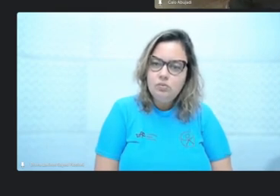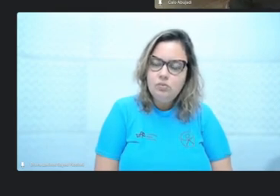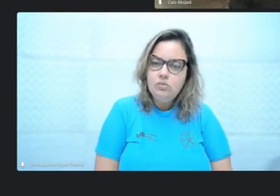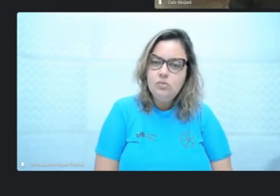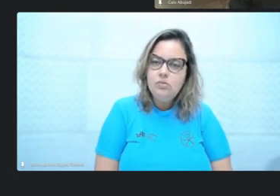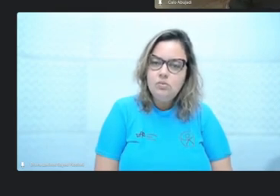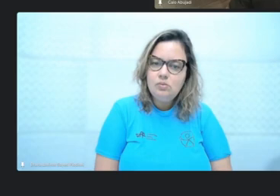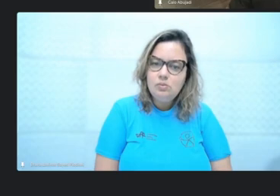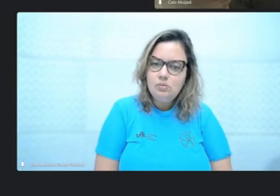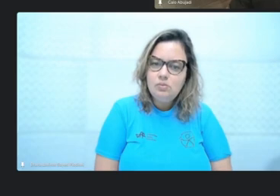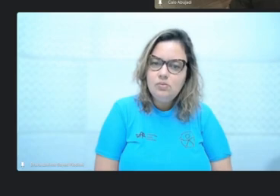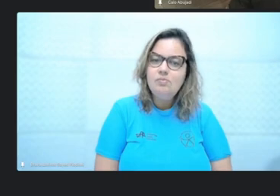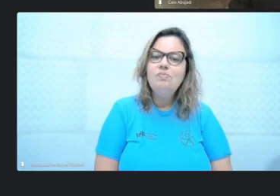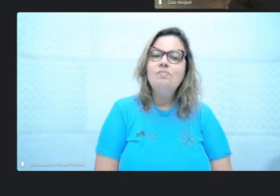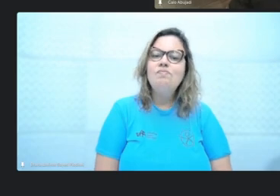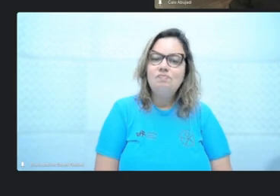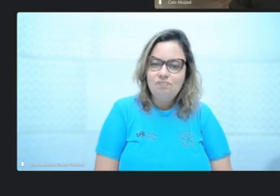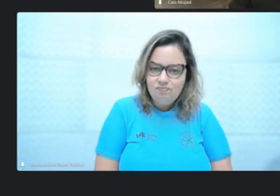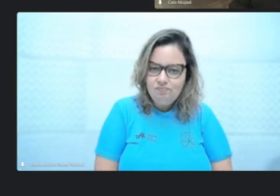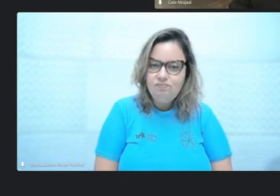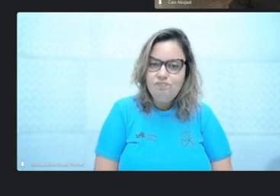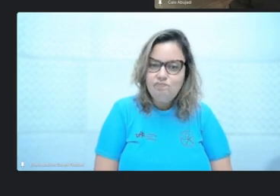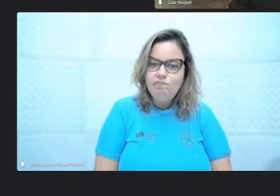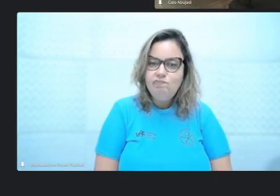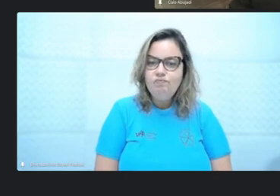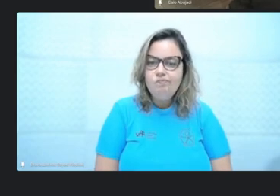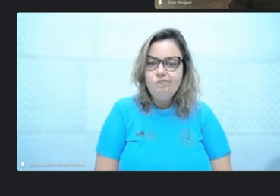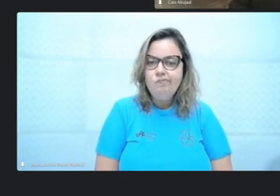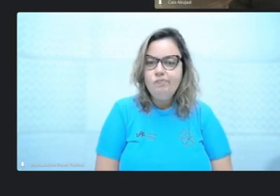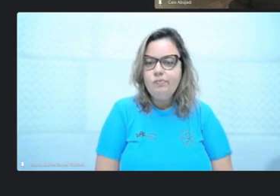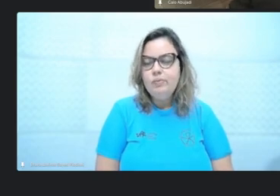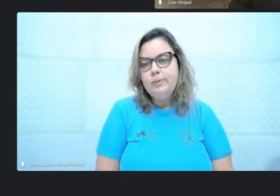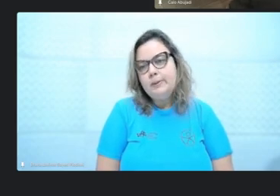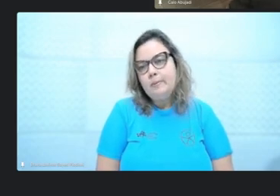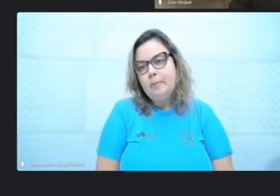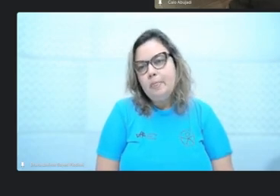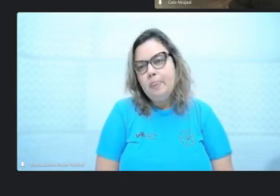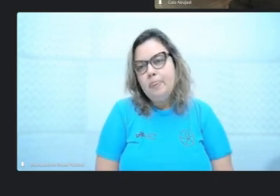realmente há um equívoco. Tá?